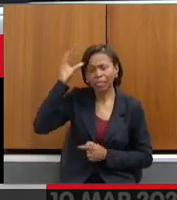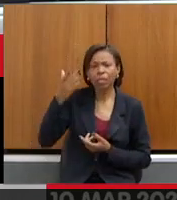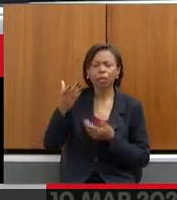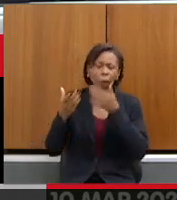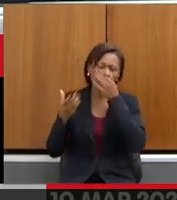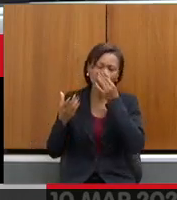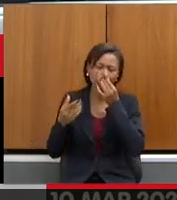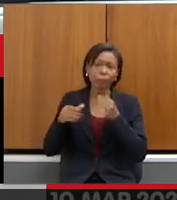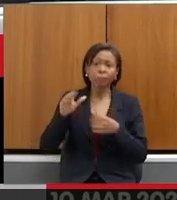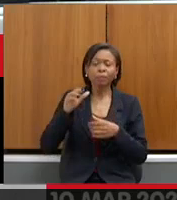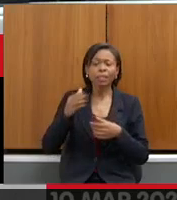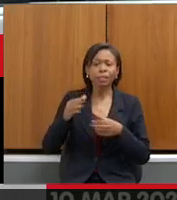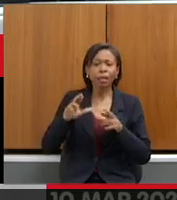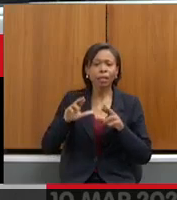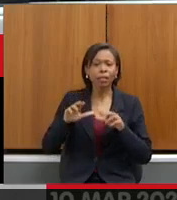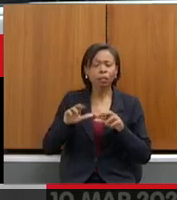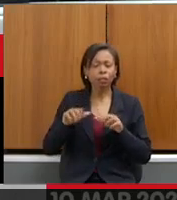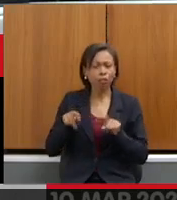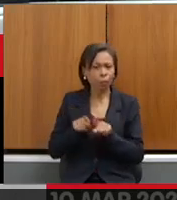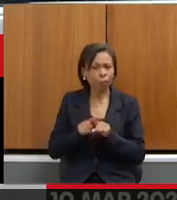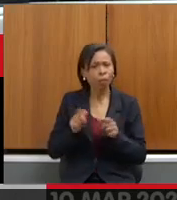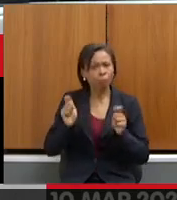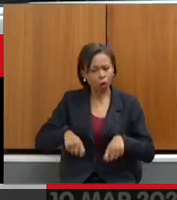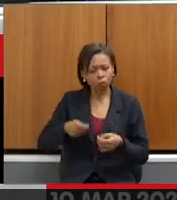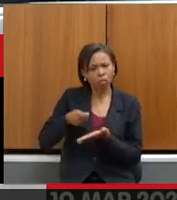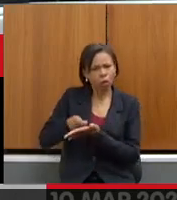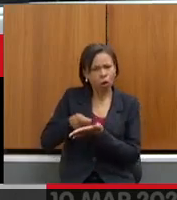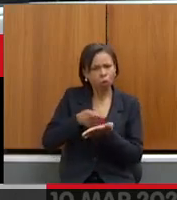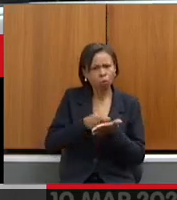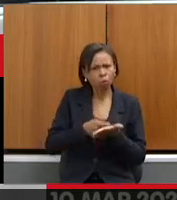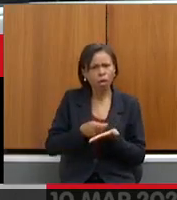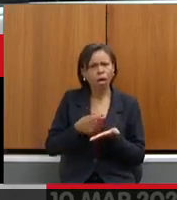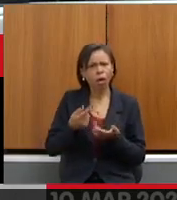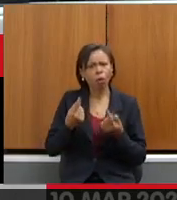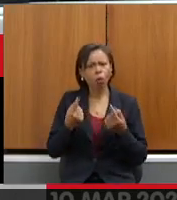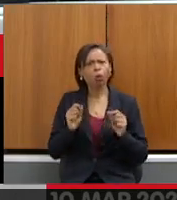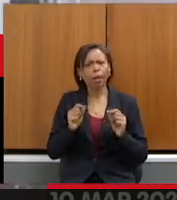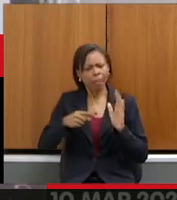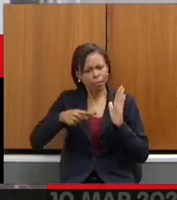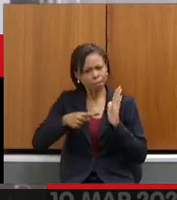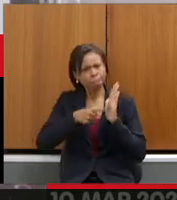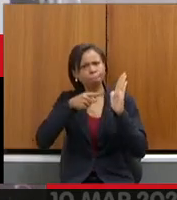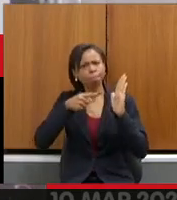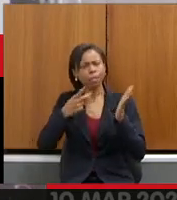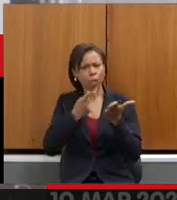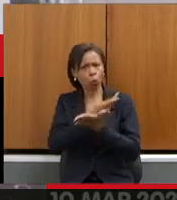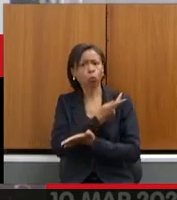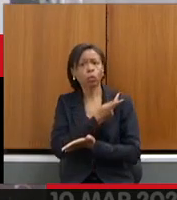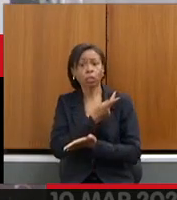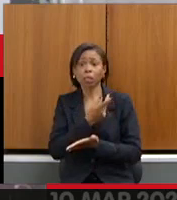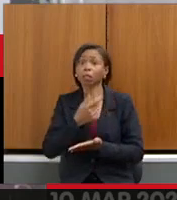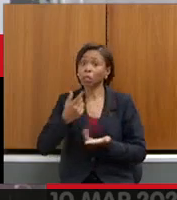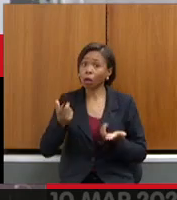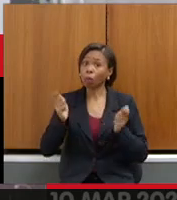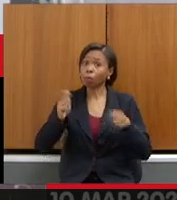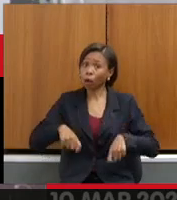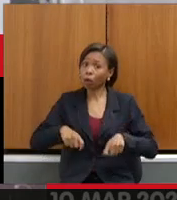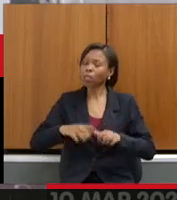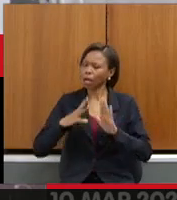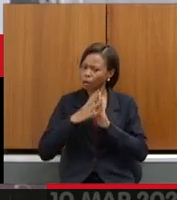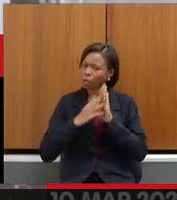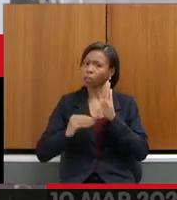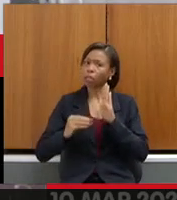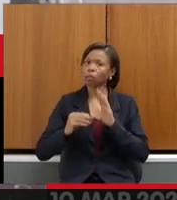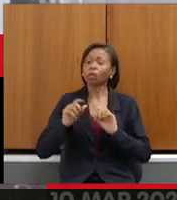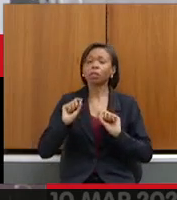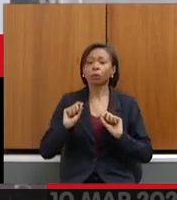através dessas inúmeras denúncias que estão acontecendo né de irregularidades a vacinação dos Municípios possam seguir esse mesmo exemplo Então para que a assembleia